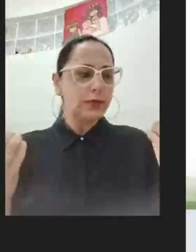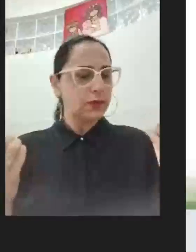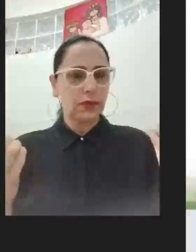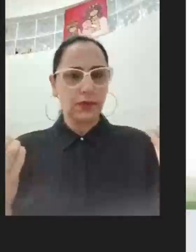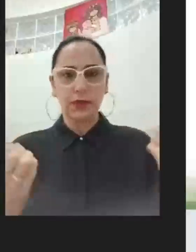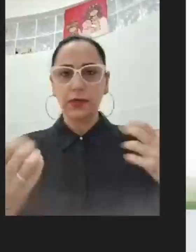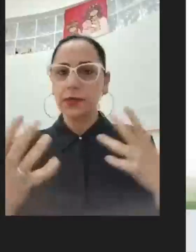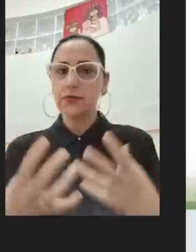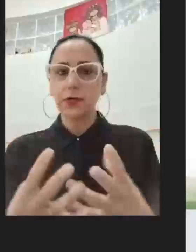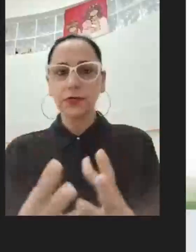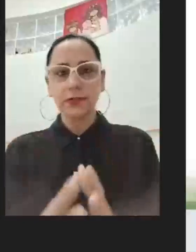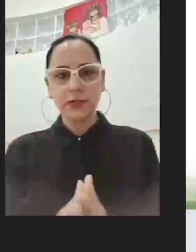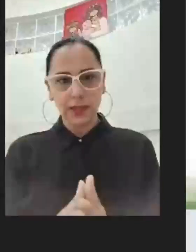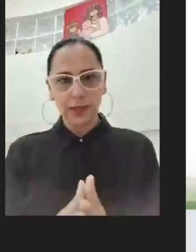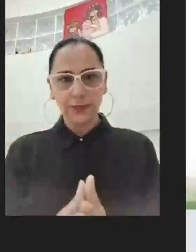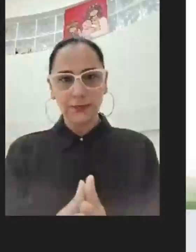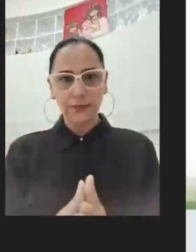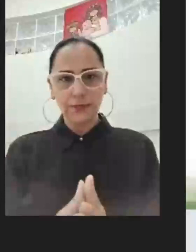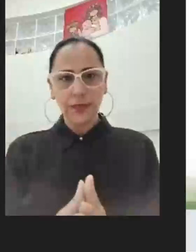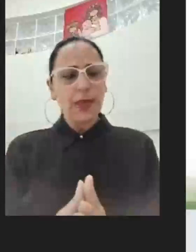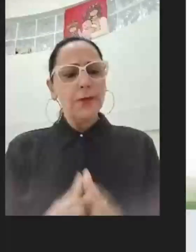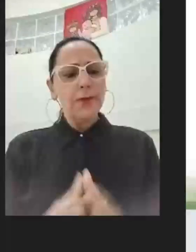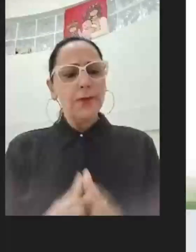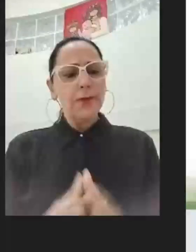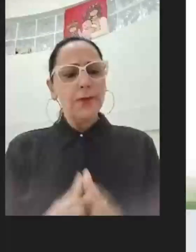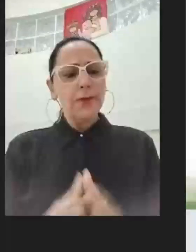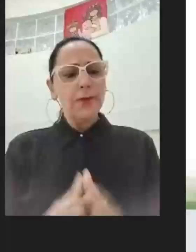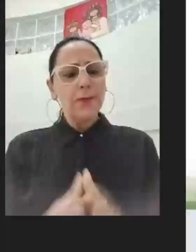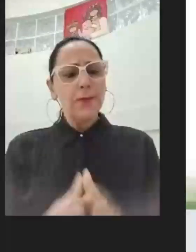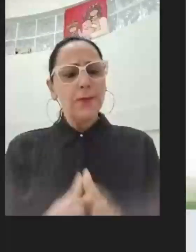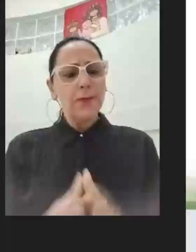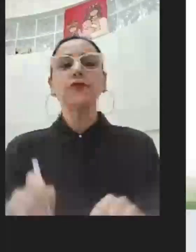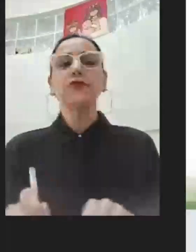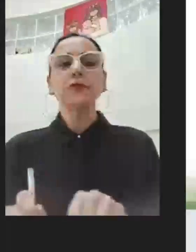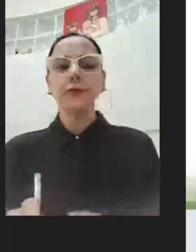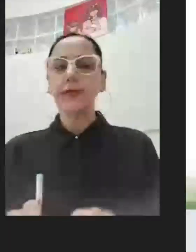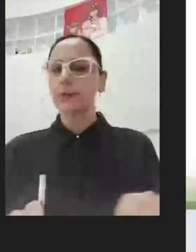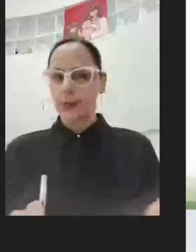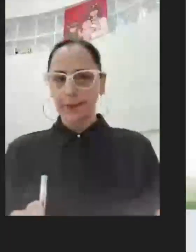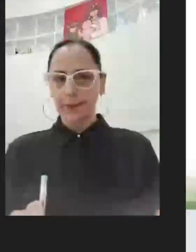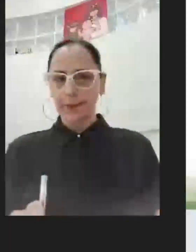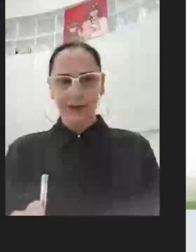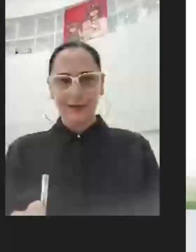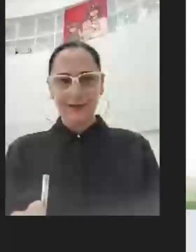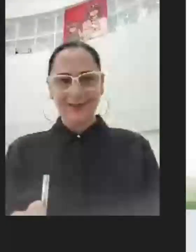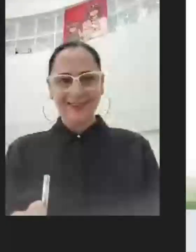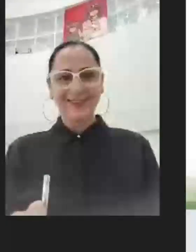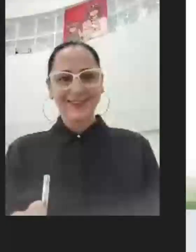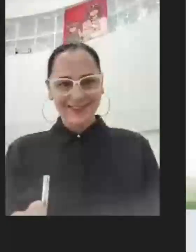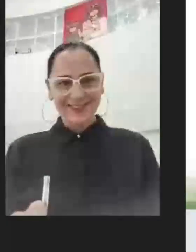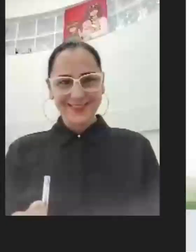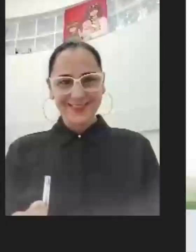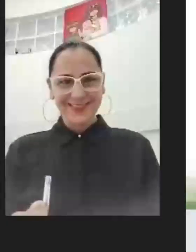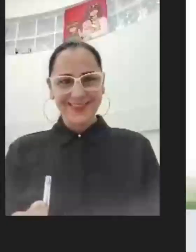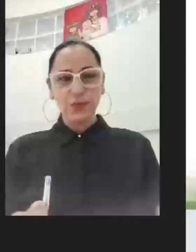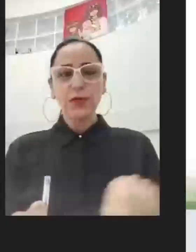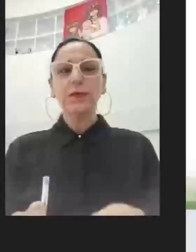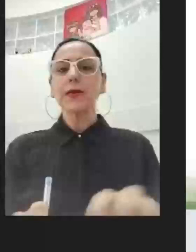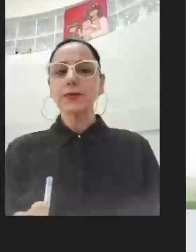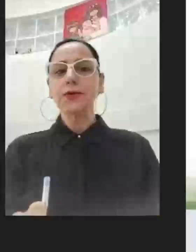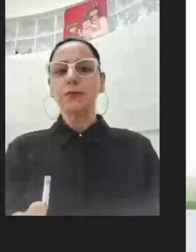assim, como pode, Soninha, isso acontecer? Por quê? Porque a gente não tem que botar